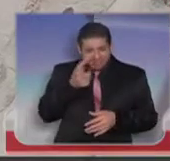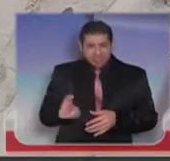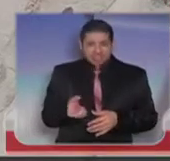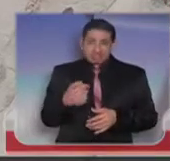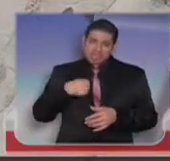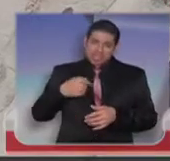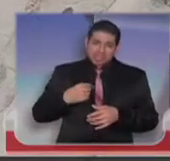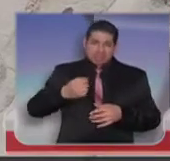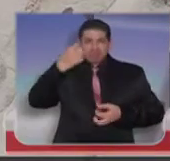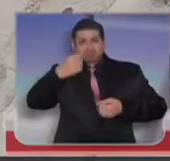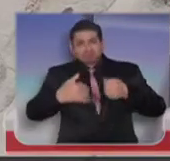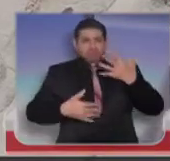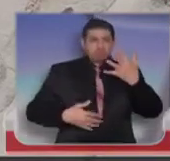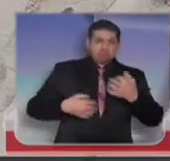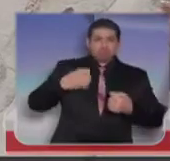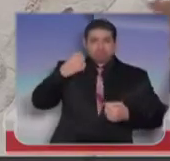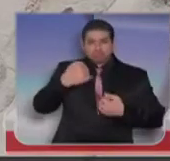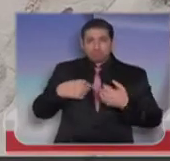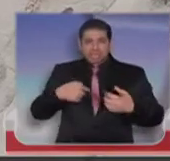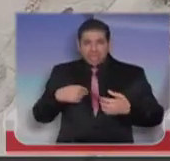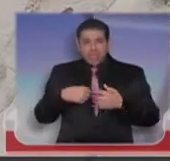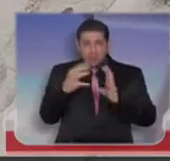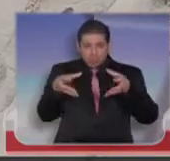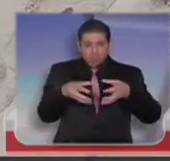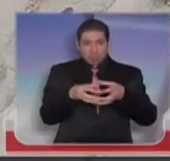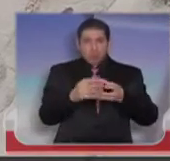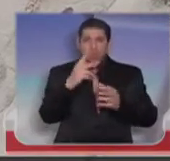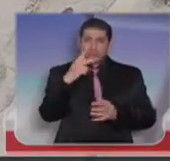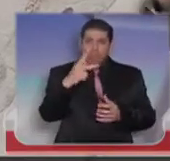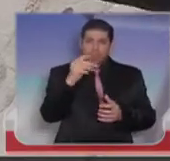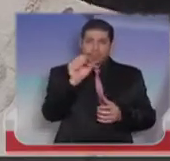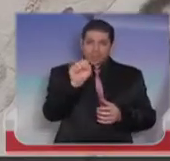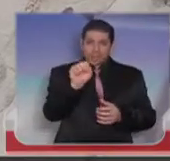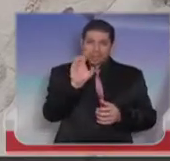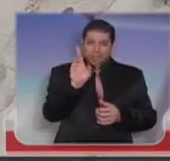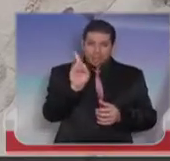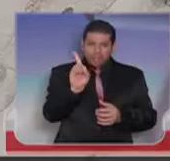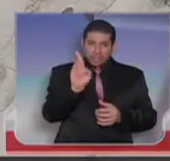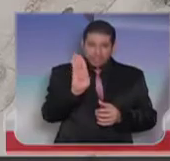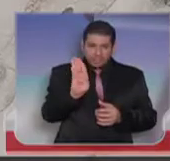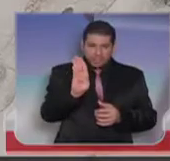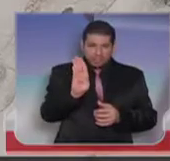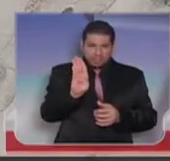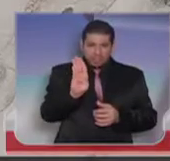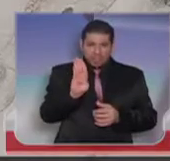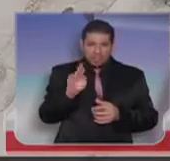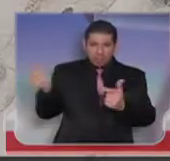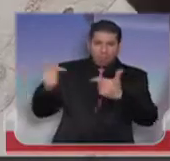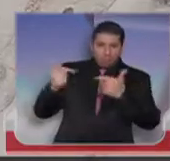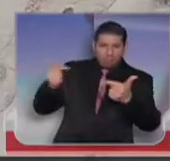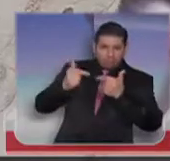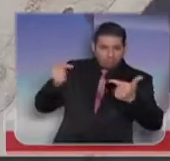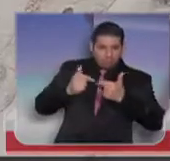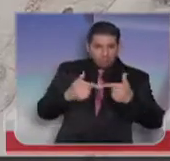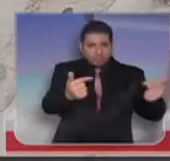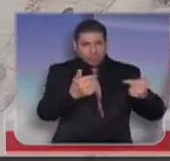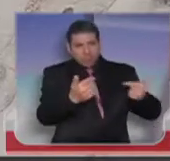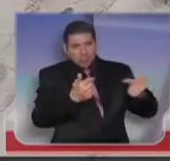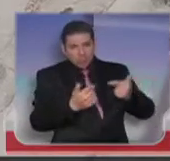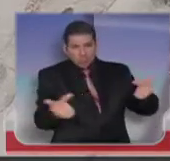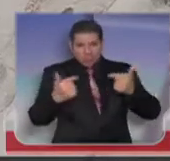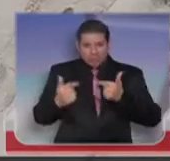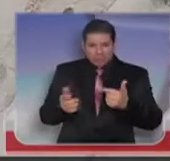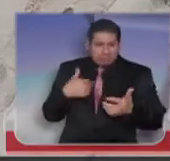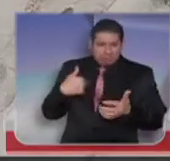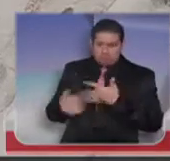vontade, presidente, porque eu sou do PSDB, pode falar mal de mim o que quiser. Falam mal de mim porque eu estou no PSDB, no PSDB falam mal de mim porque eu voto contra, eu não estou